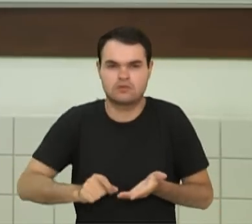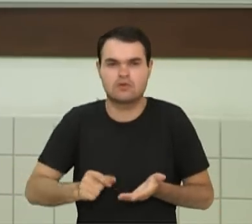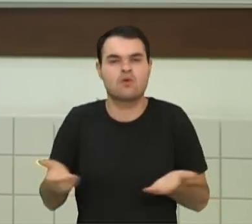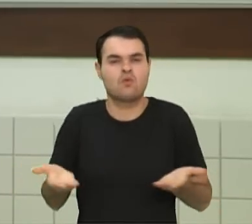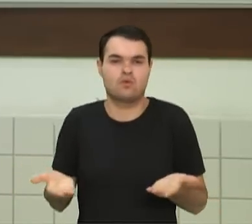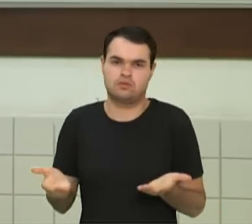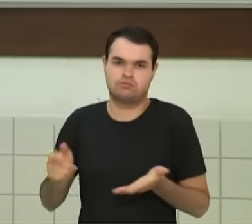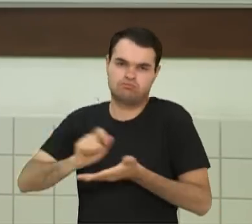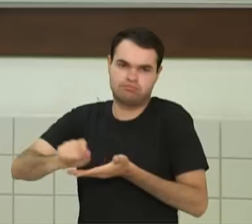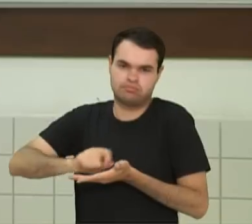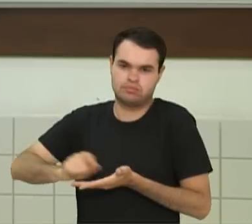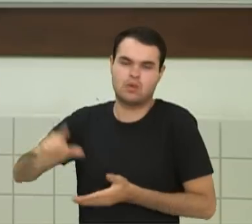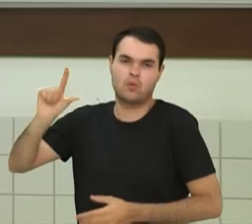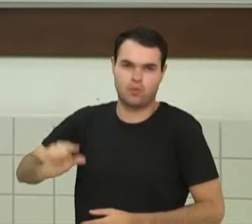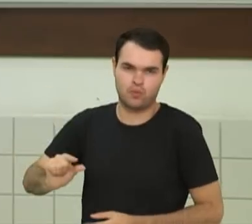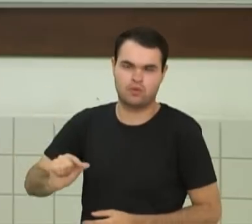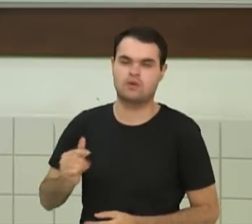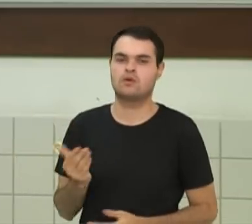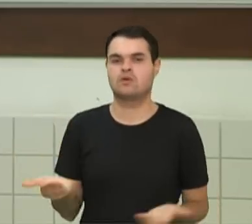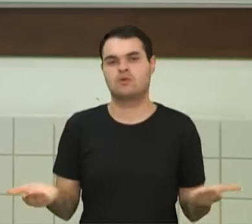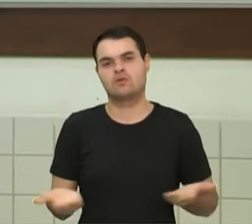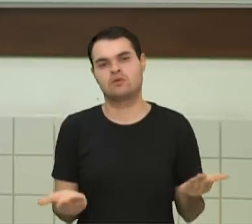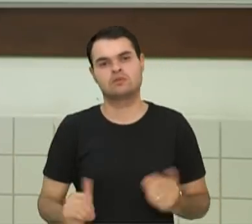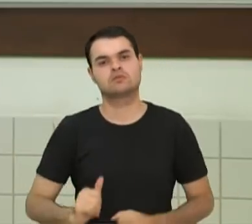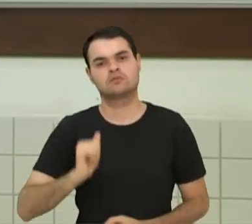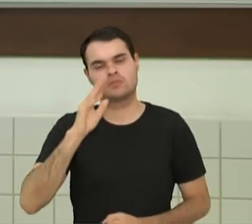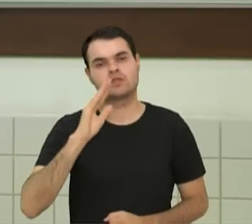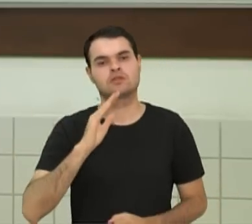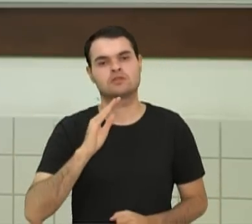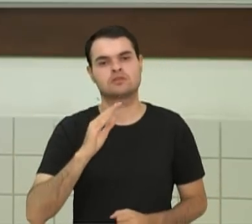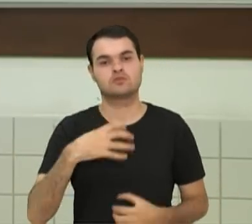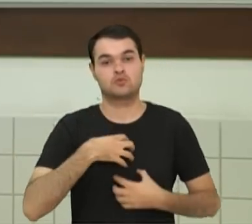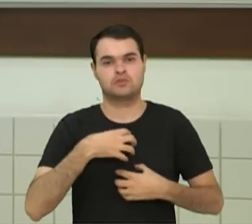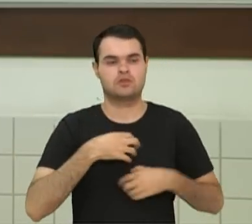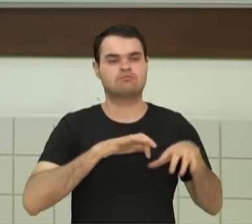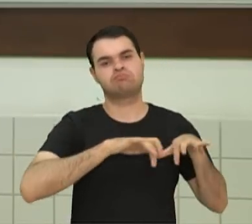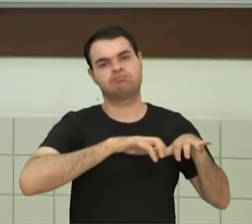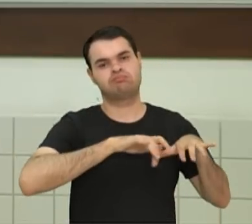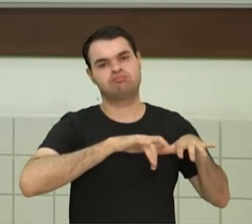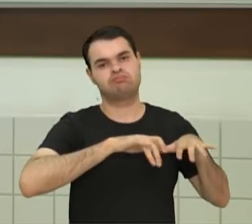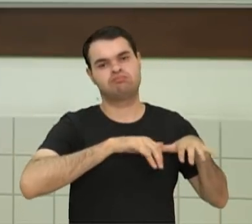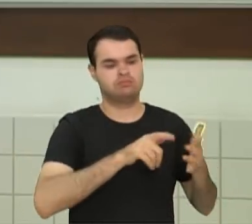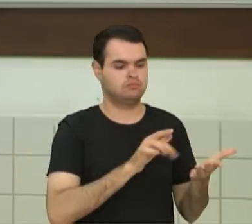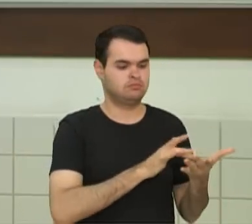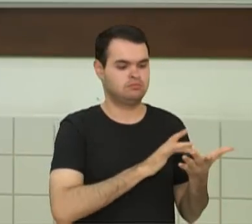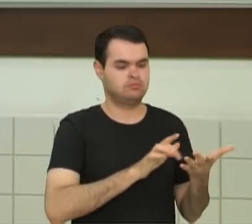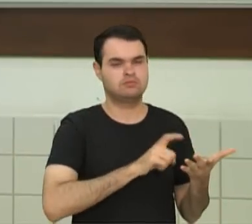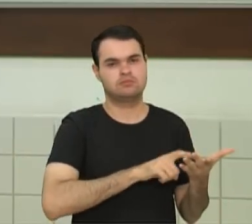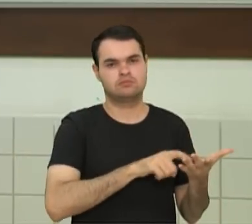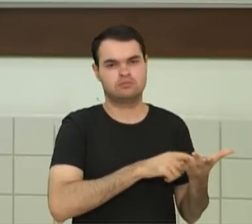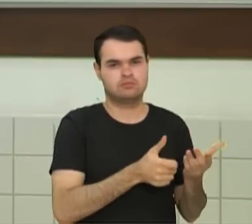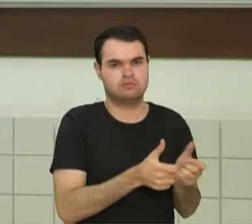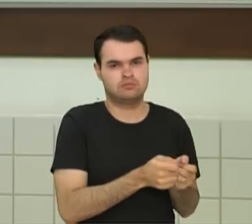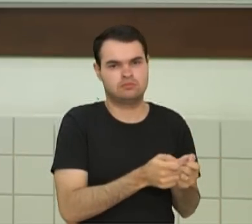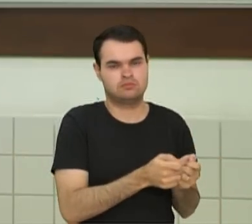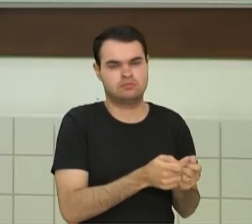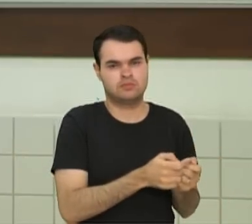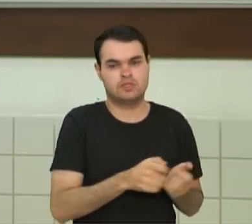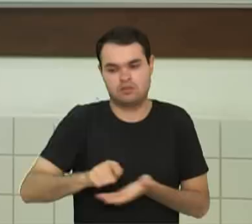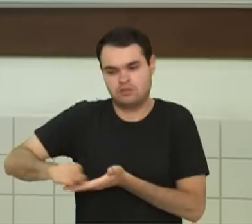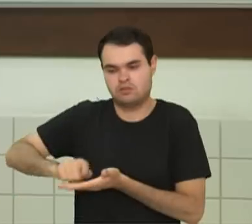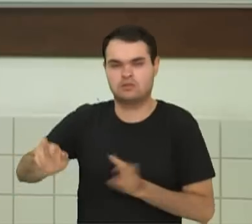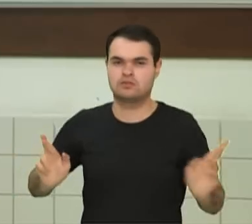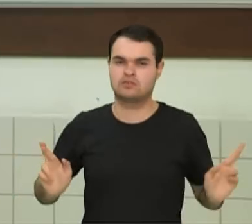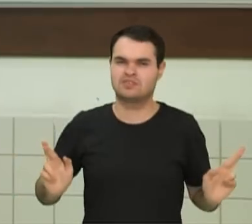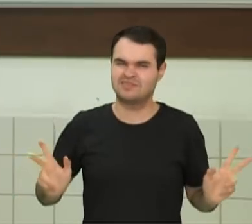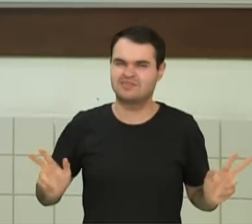menos, né? A gente sempre está, hoje em dia, mais escrevendo no computador, no celular, e a maneira de escrever no computador e no celular